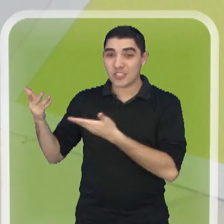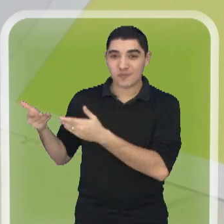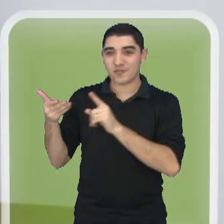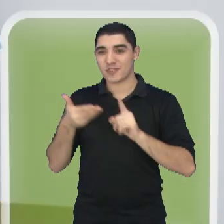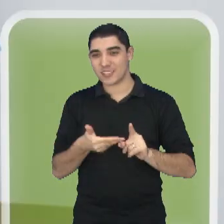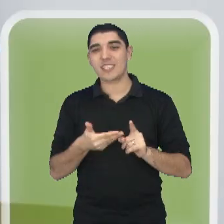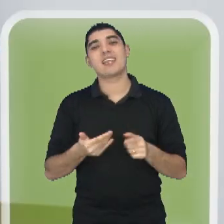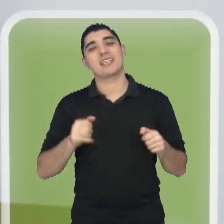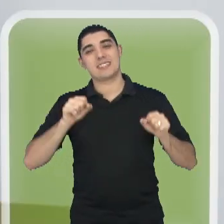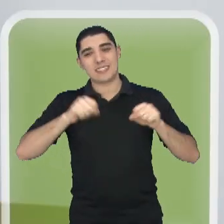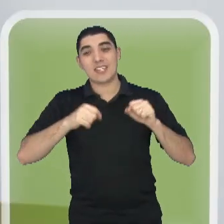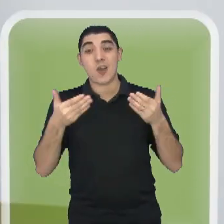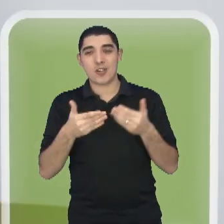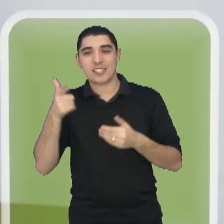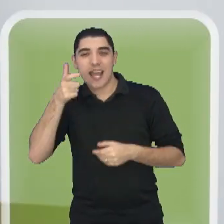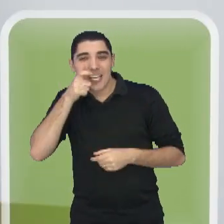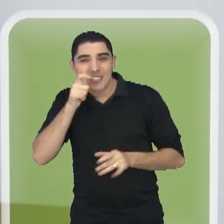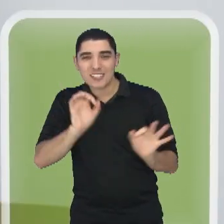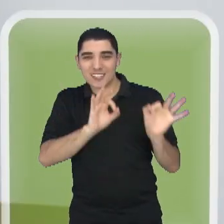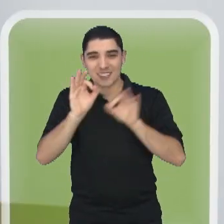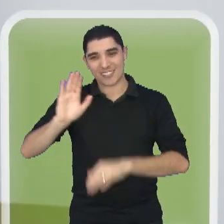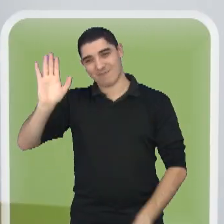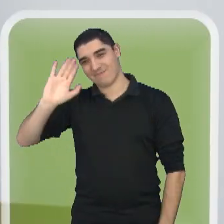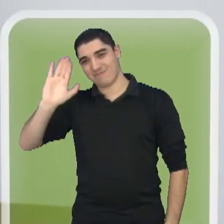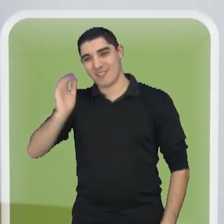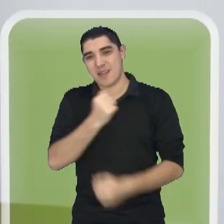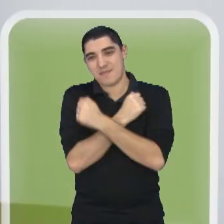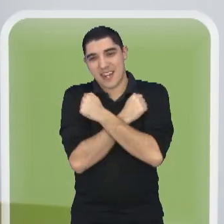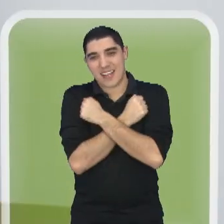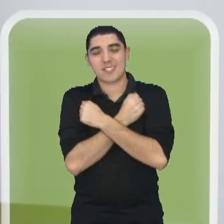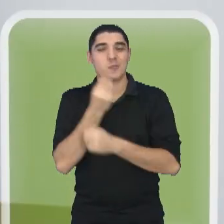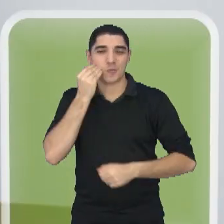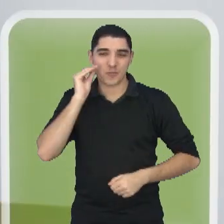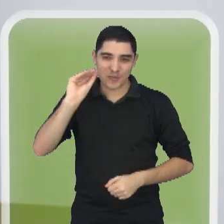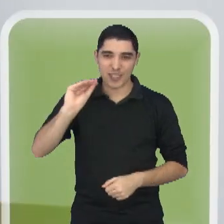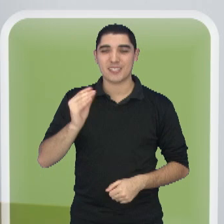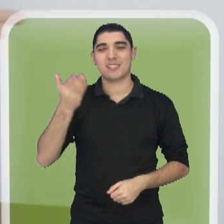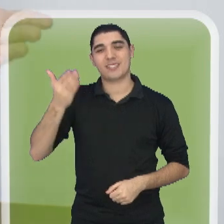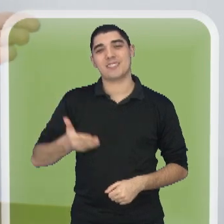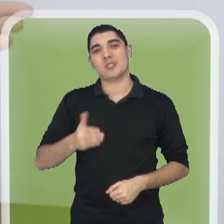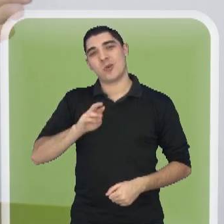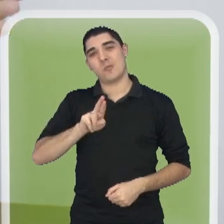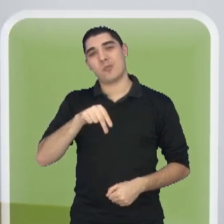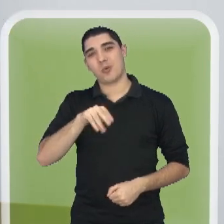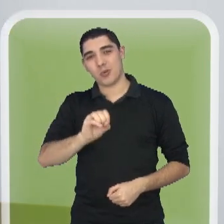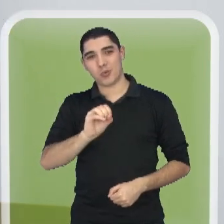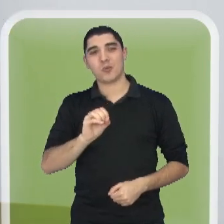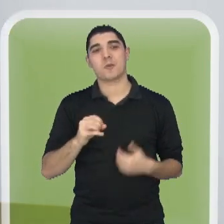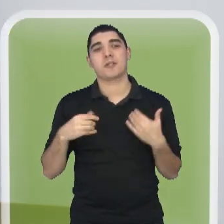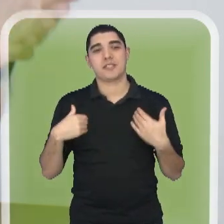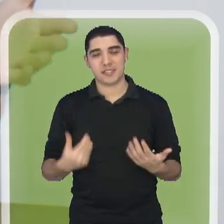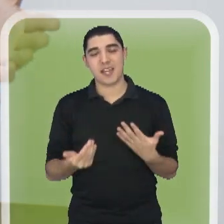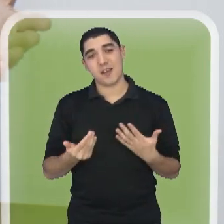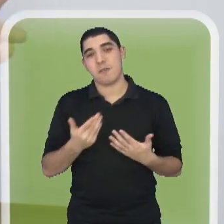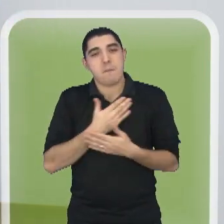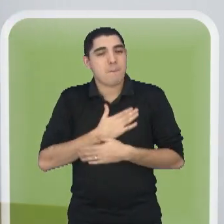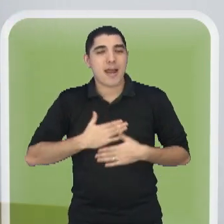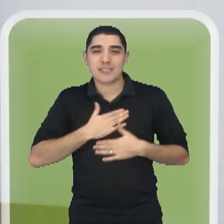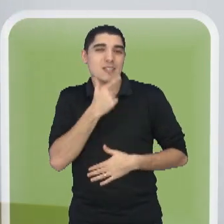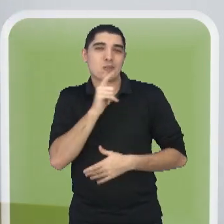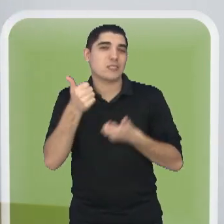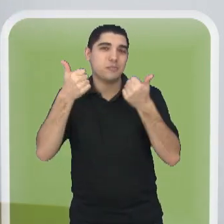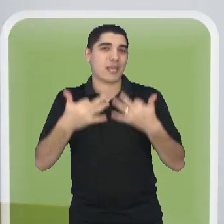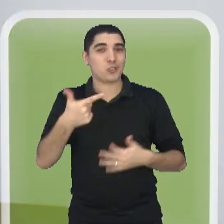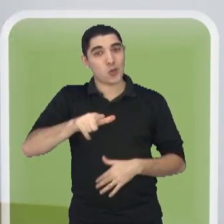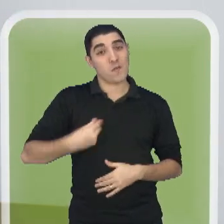Brunão. Está lá no controle assistindo a gente. Brunão, um abraço. Beijo pra você. E foi isso. Um prazer inenarrável estar em mais